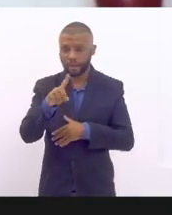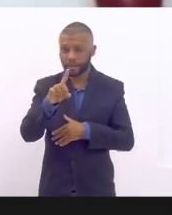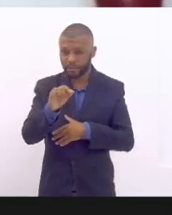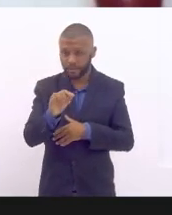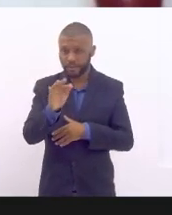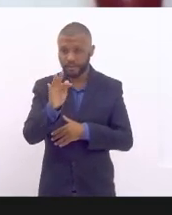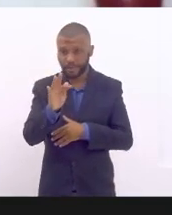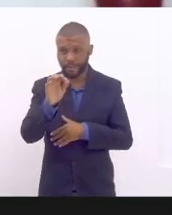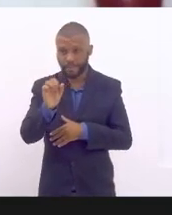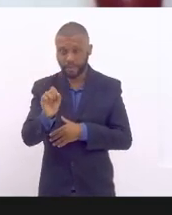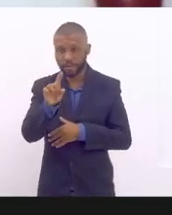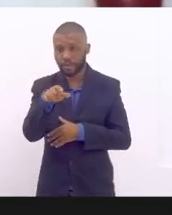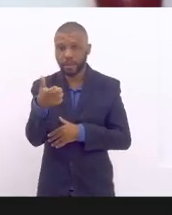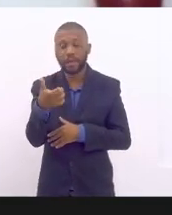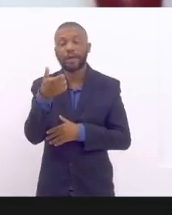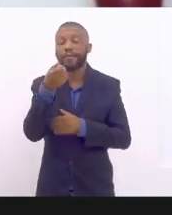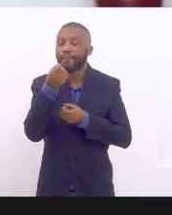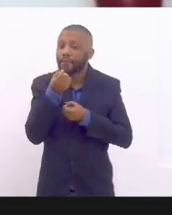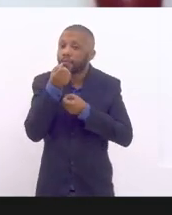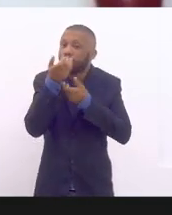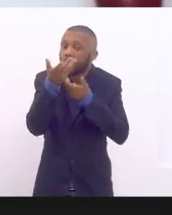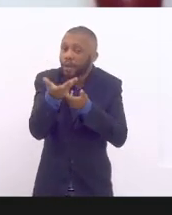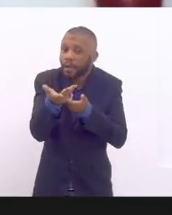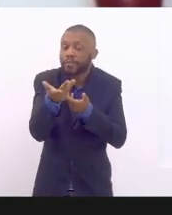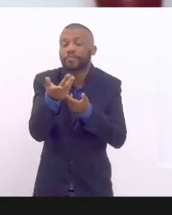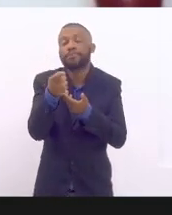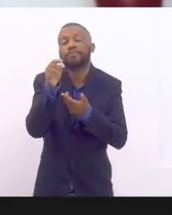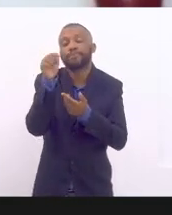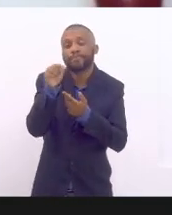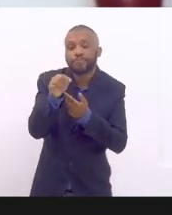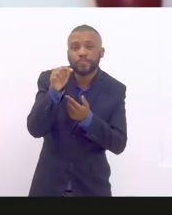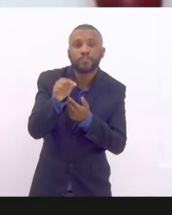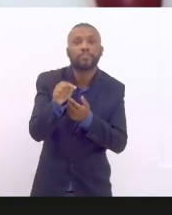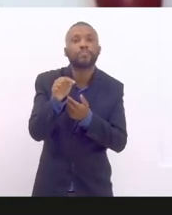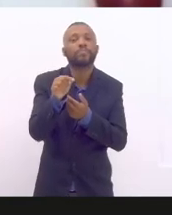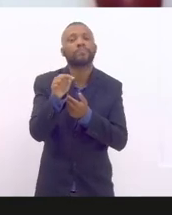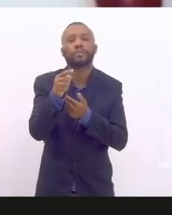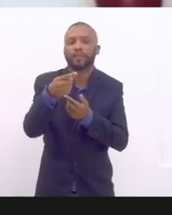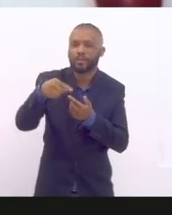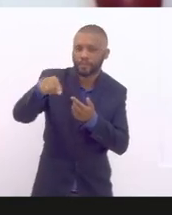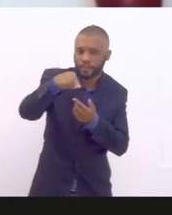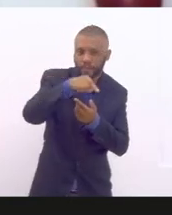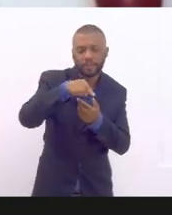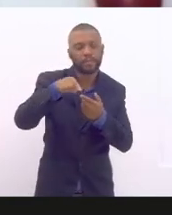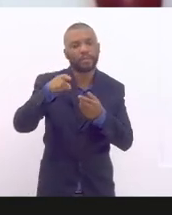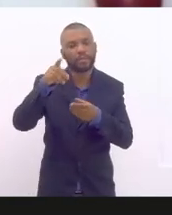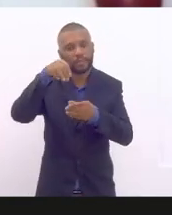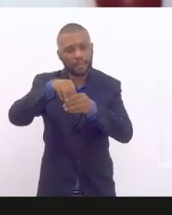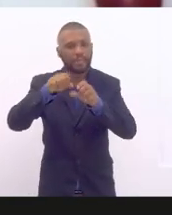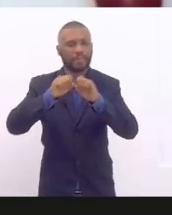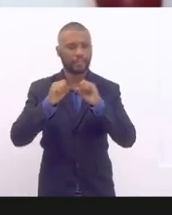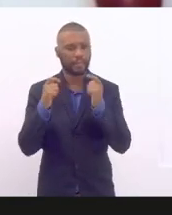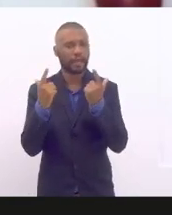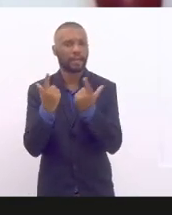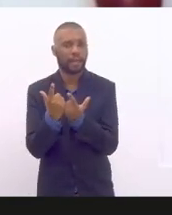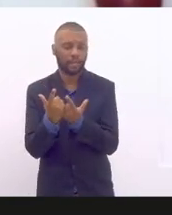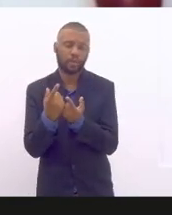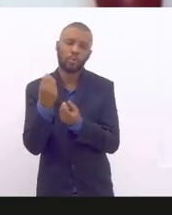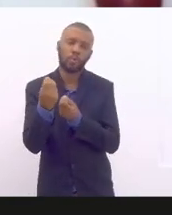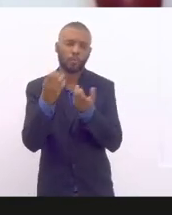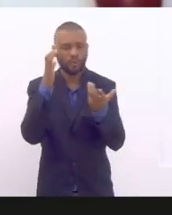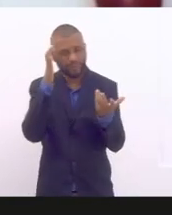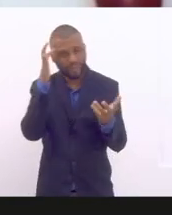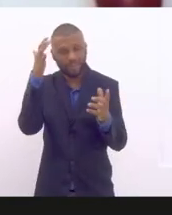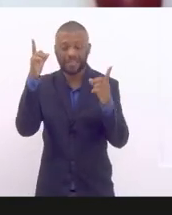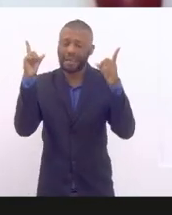eu gostaria de fazer um rei e para a para os componentes da Assembleia Legislativa do rio da gravidade